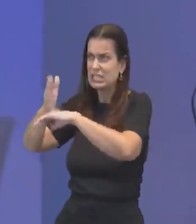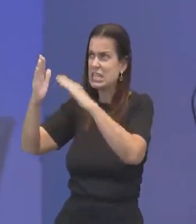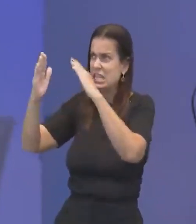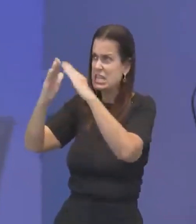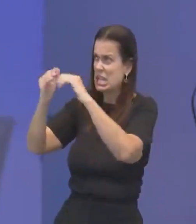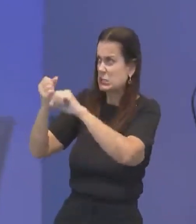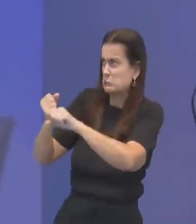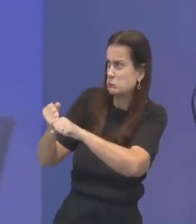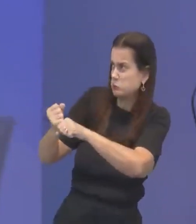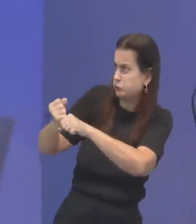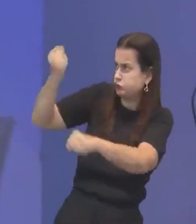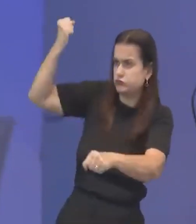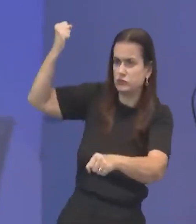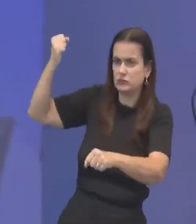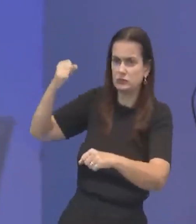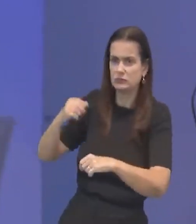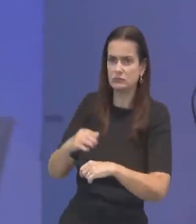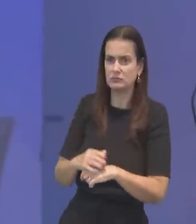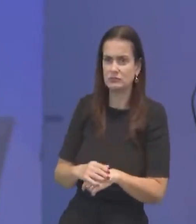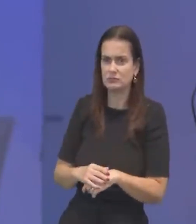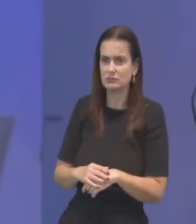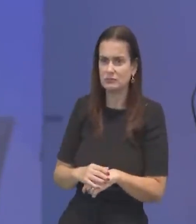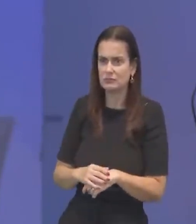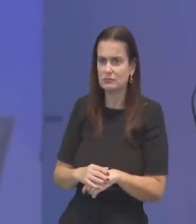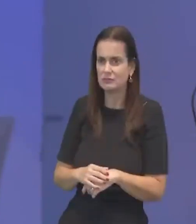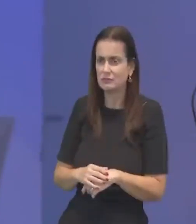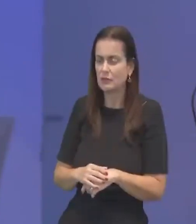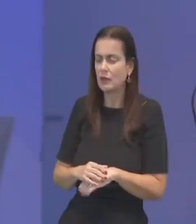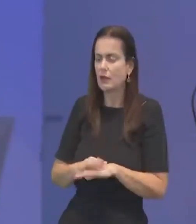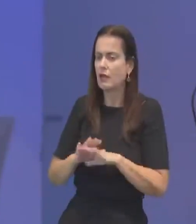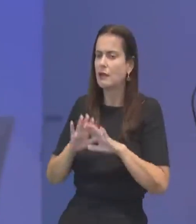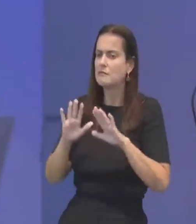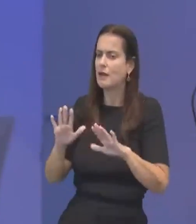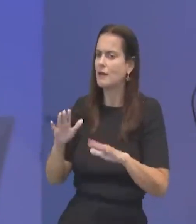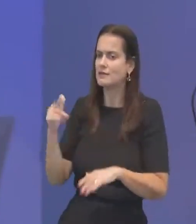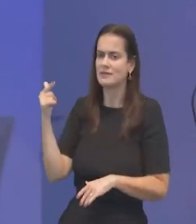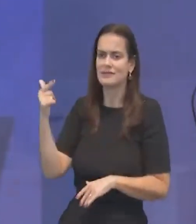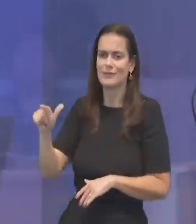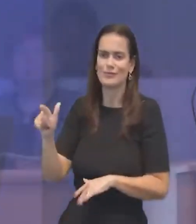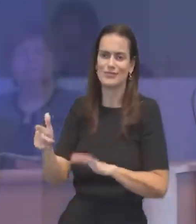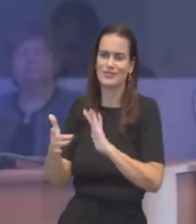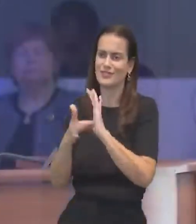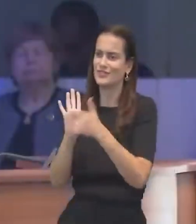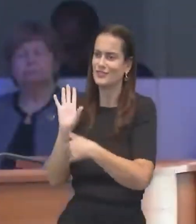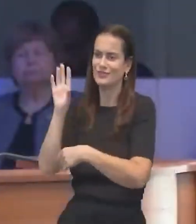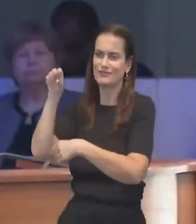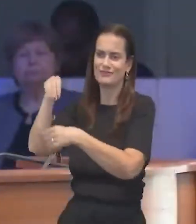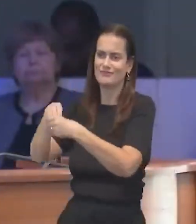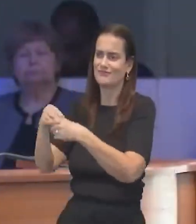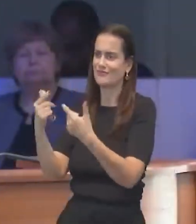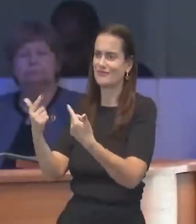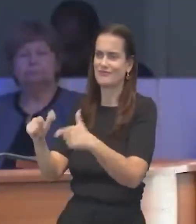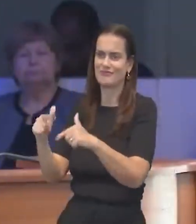mansões, palacetes, mas vazios da presença de Jesus.